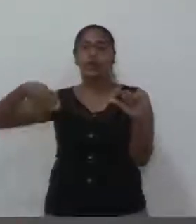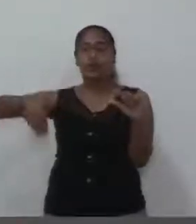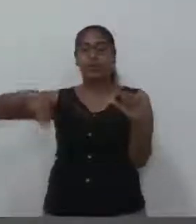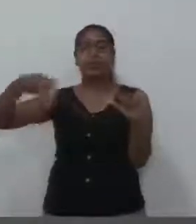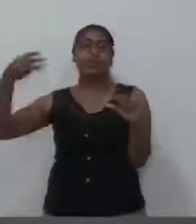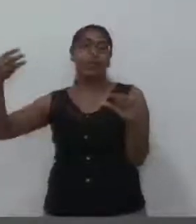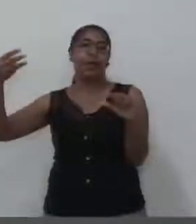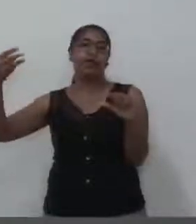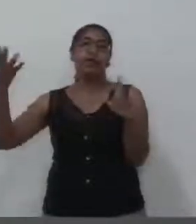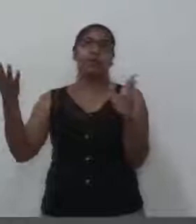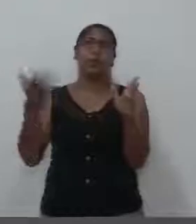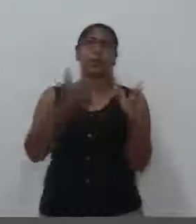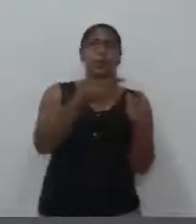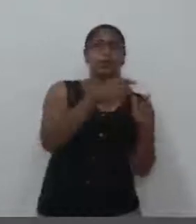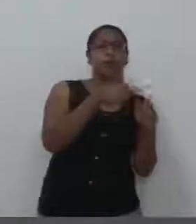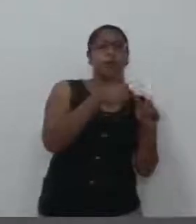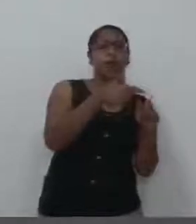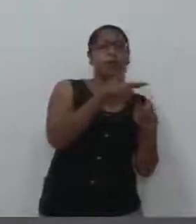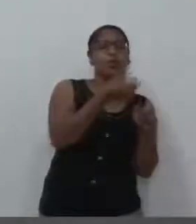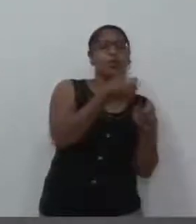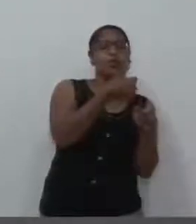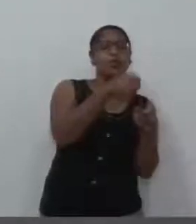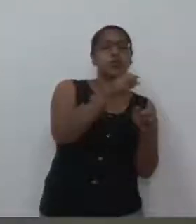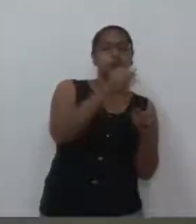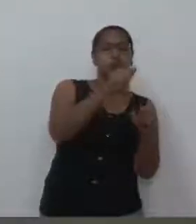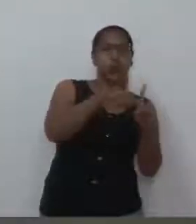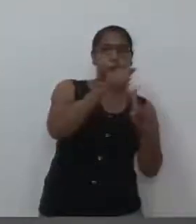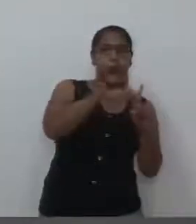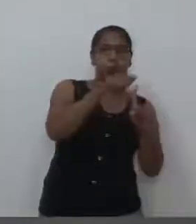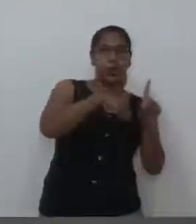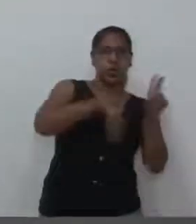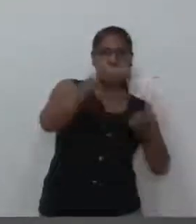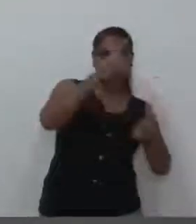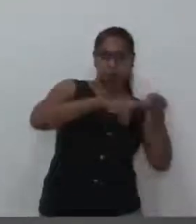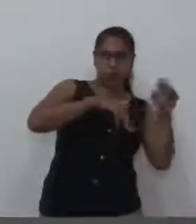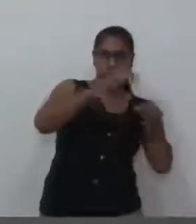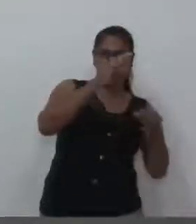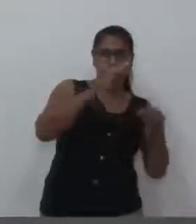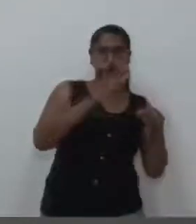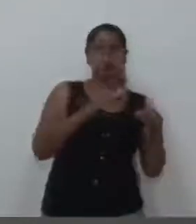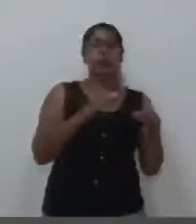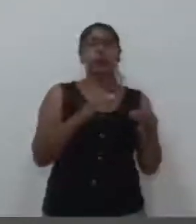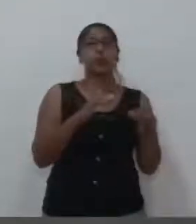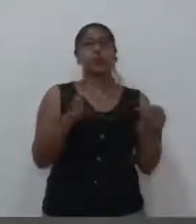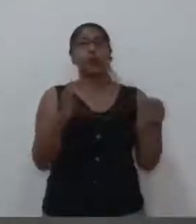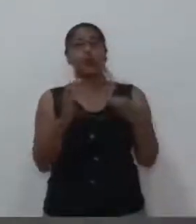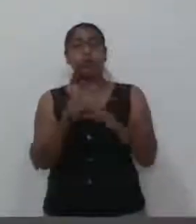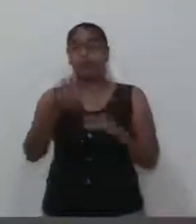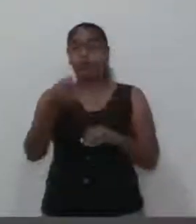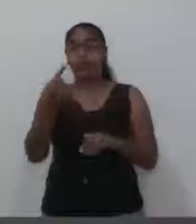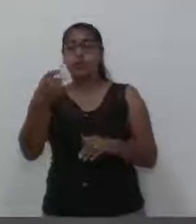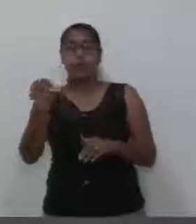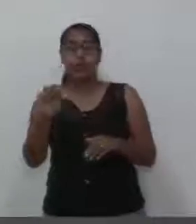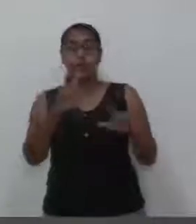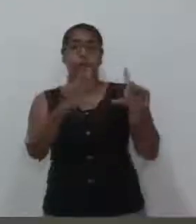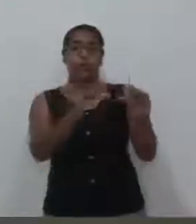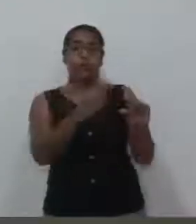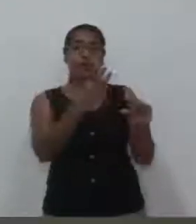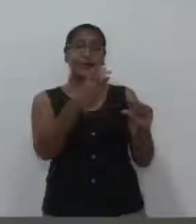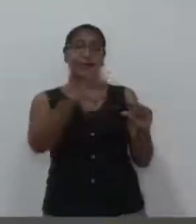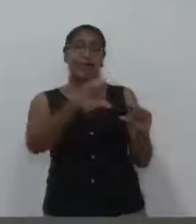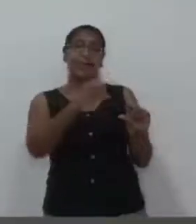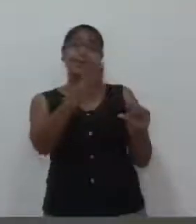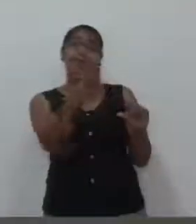para 2019, de junho, mês de junho, diminuição de 36 mil metros cúbicos. Mês